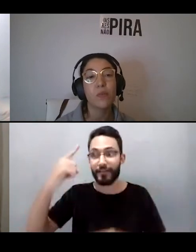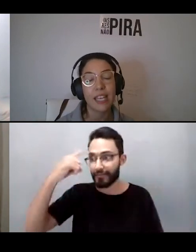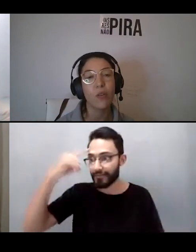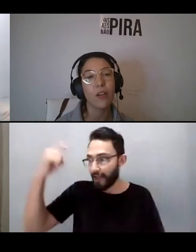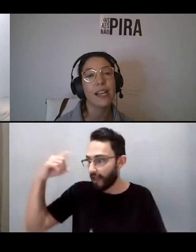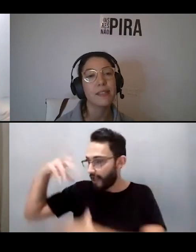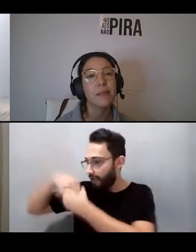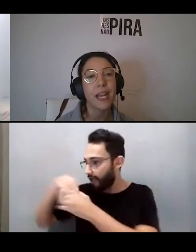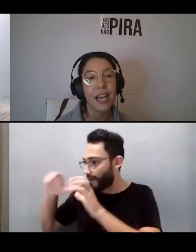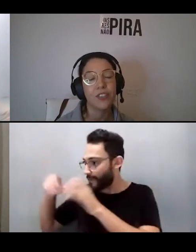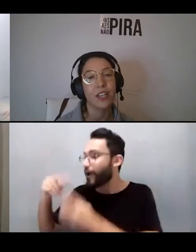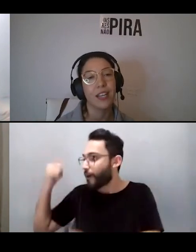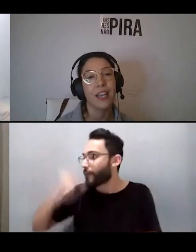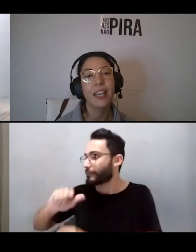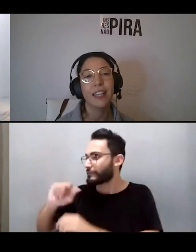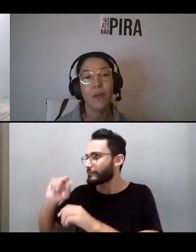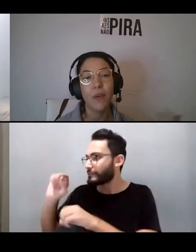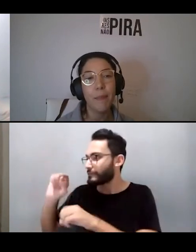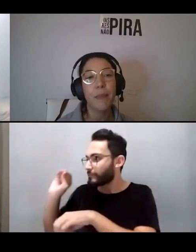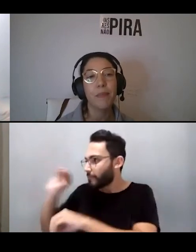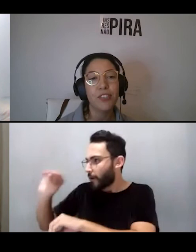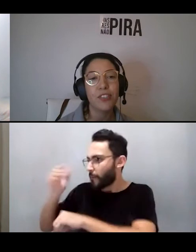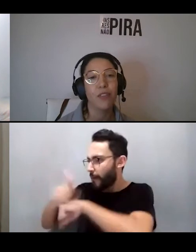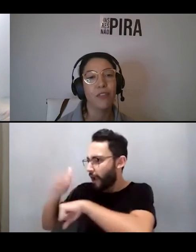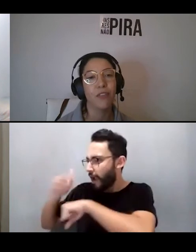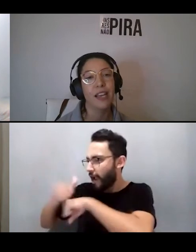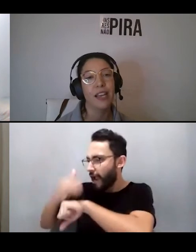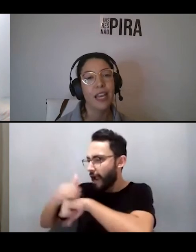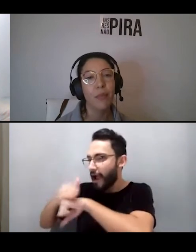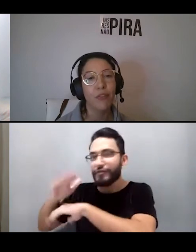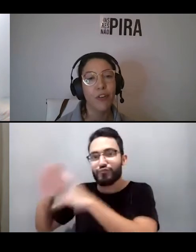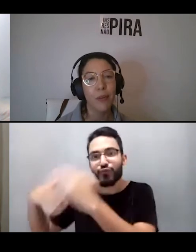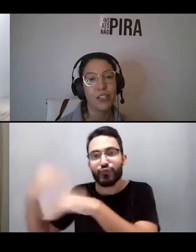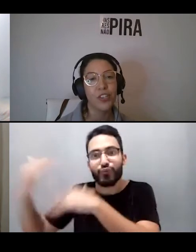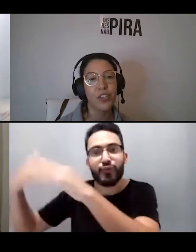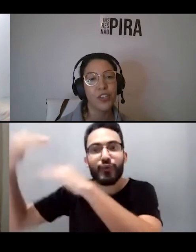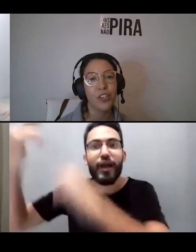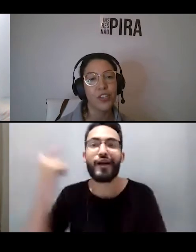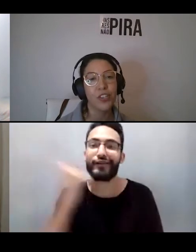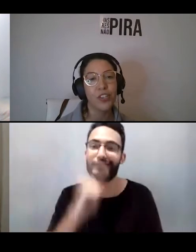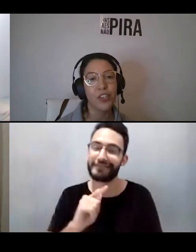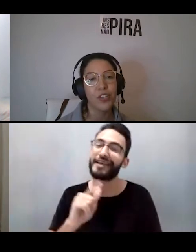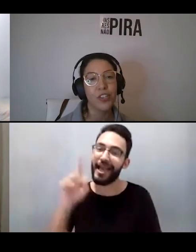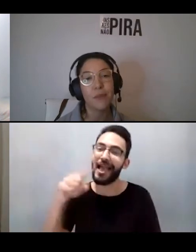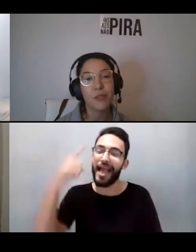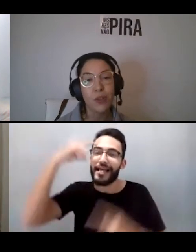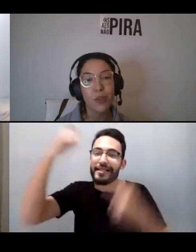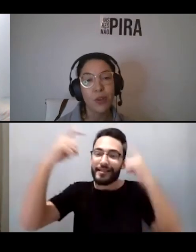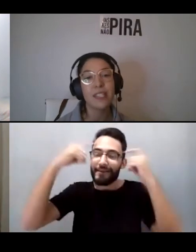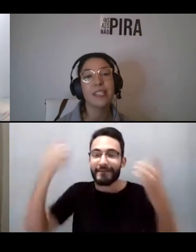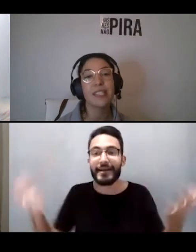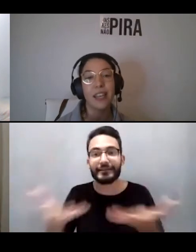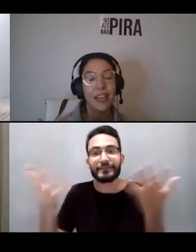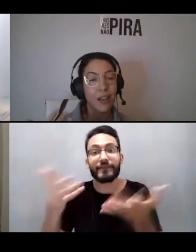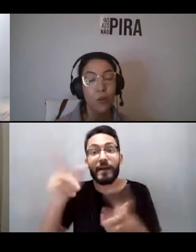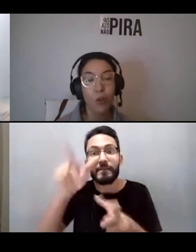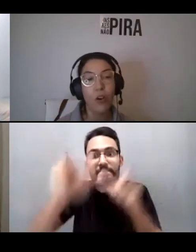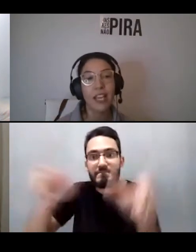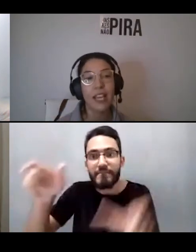você consegue colocar isso em prática, né? Então, é permitido inovar. É uma forma da gente incentivar para que as